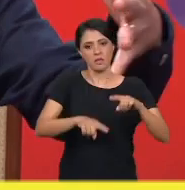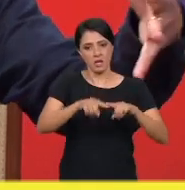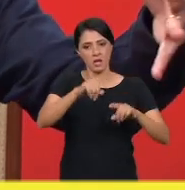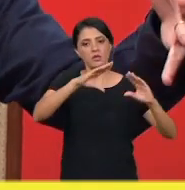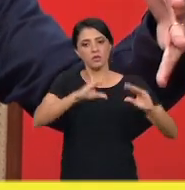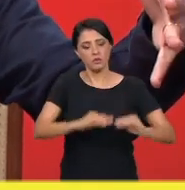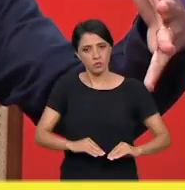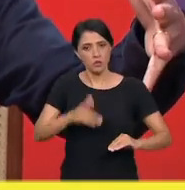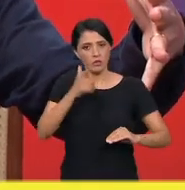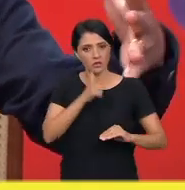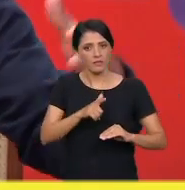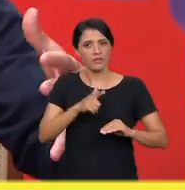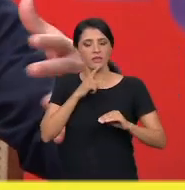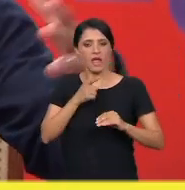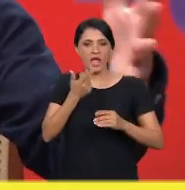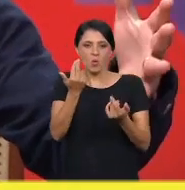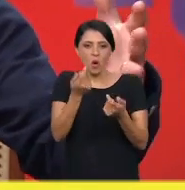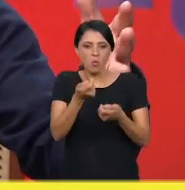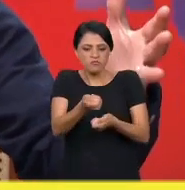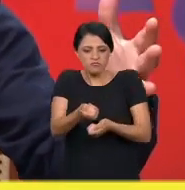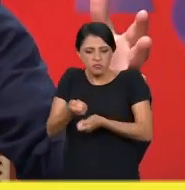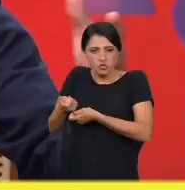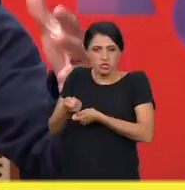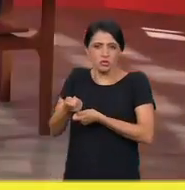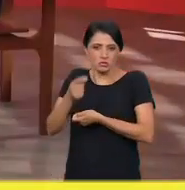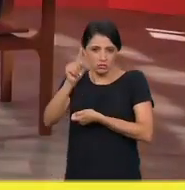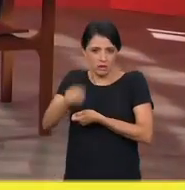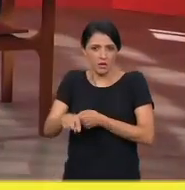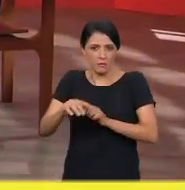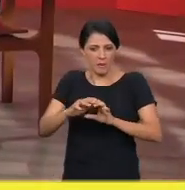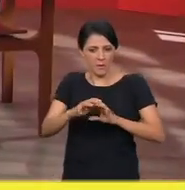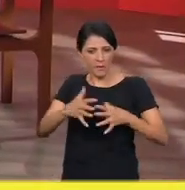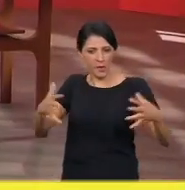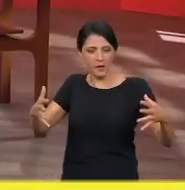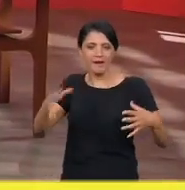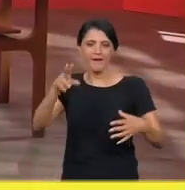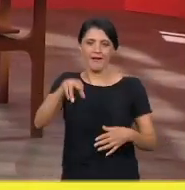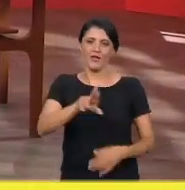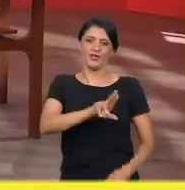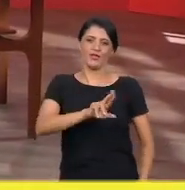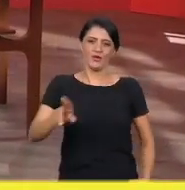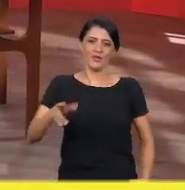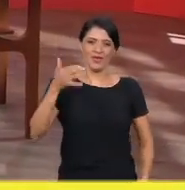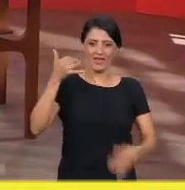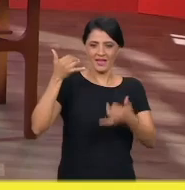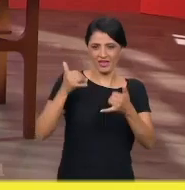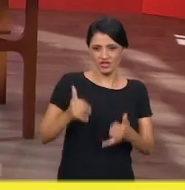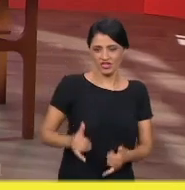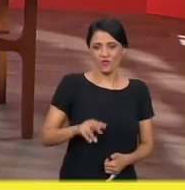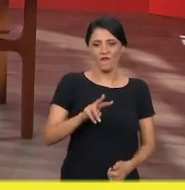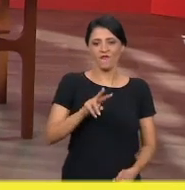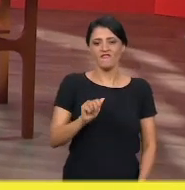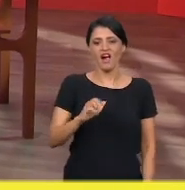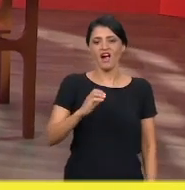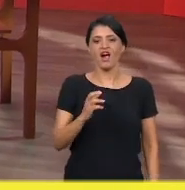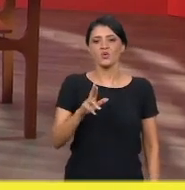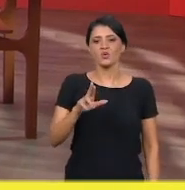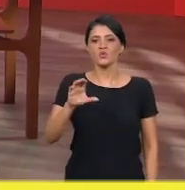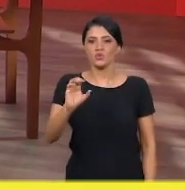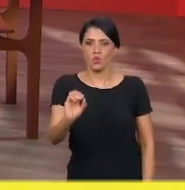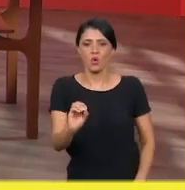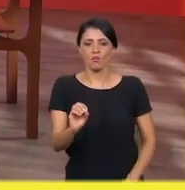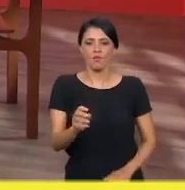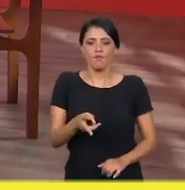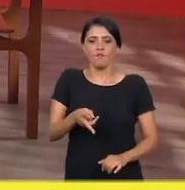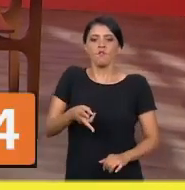puxando o universo para a expansão, é isso? Como se fosse um imã. A gente chama de uma energia do vácuo, que o próprio vácuo tem uma